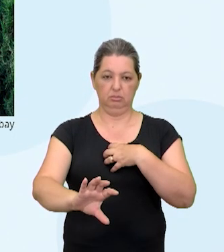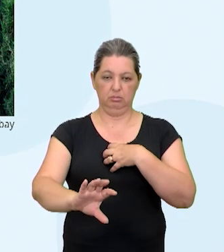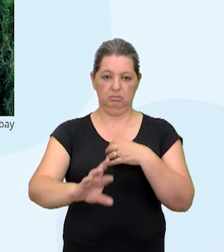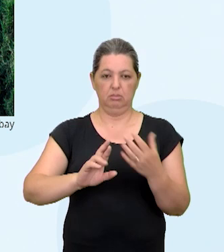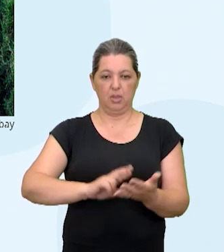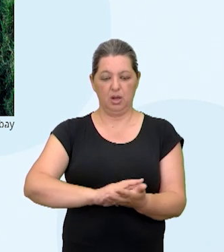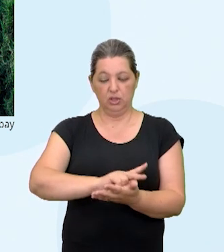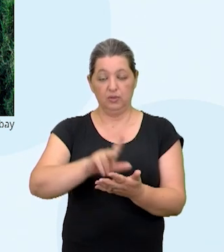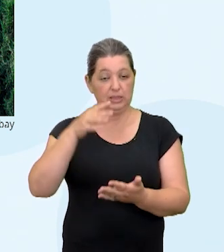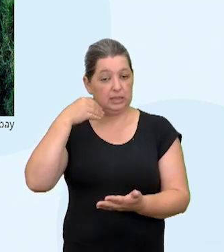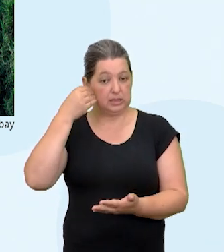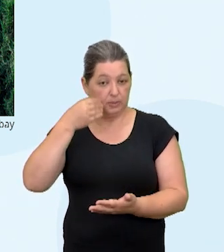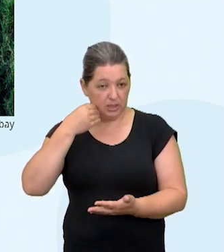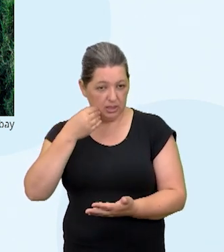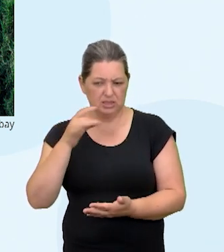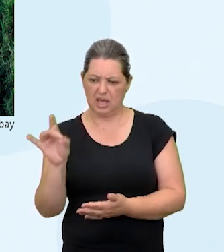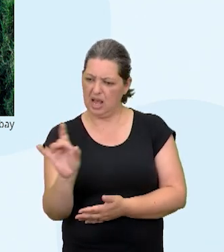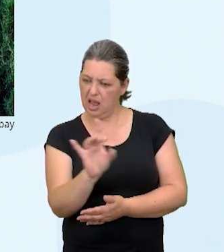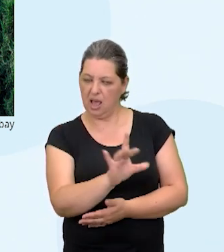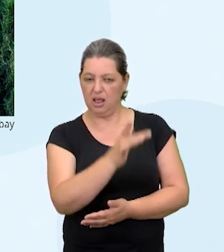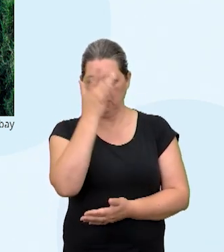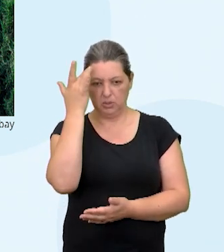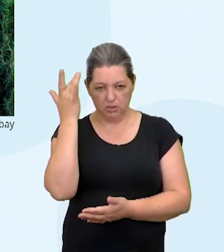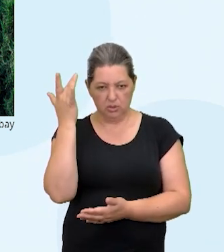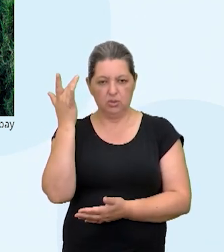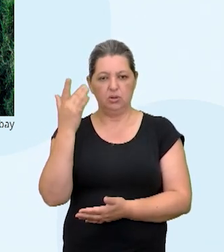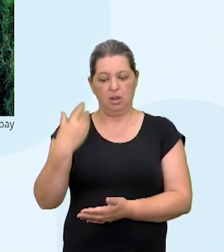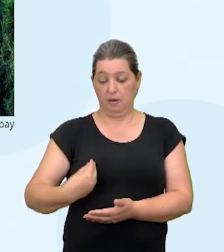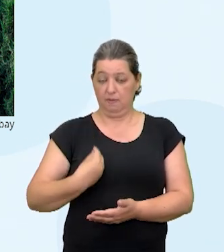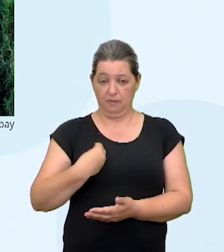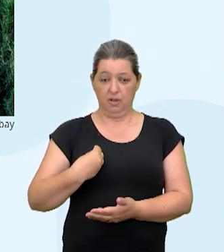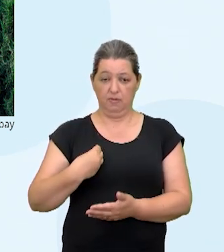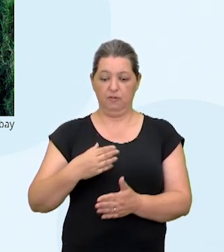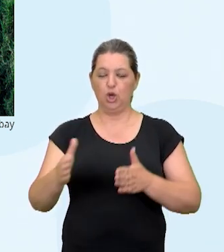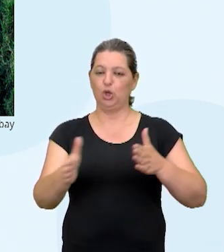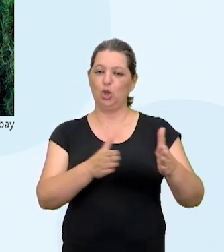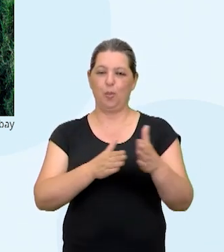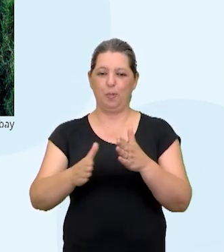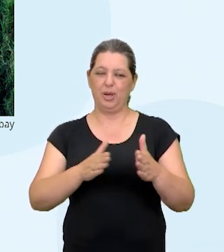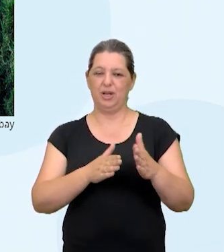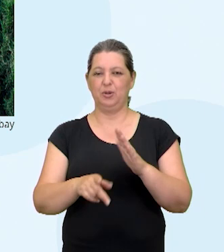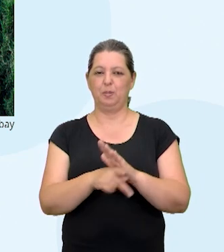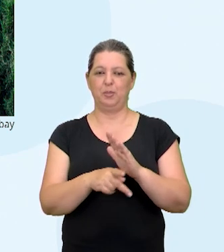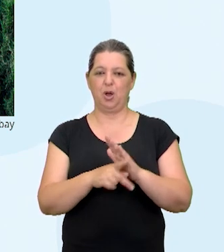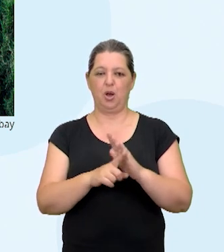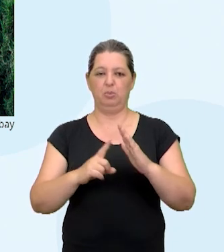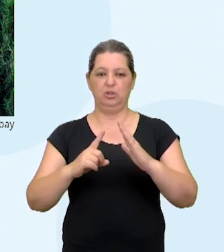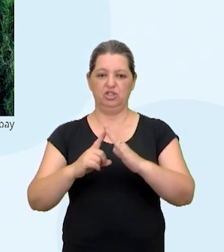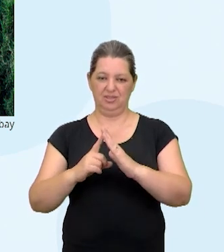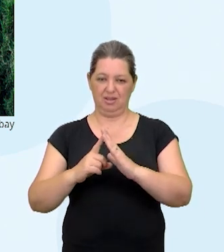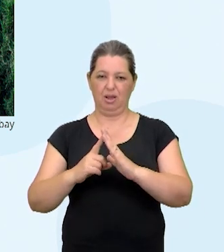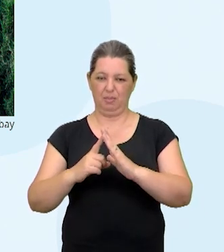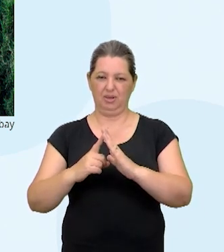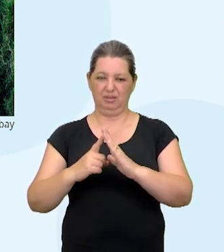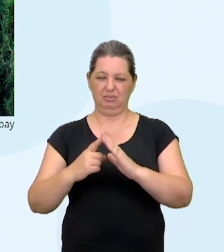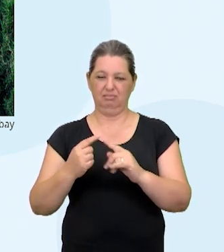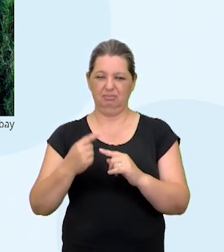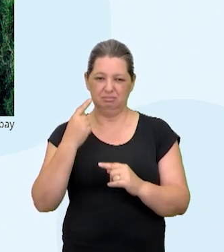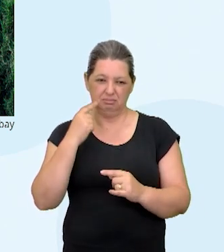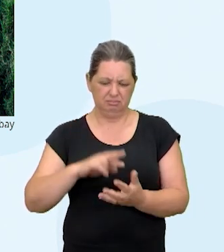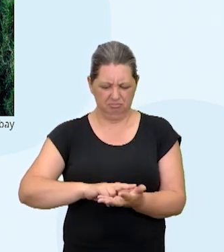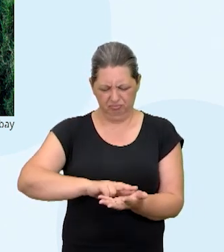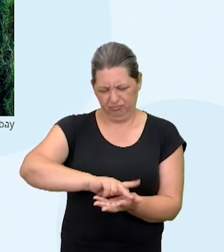diferentes experiências que cada um pode ter vivido durante o isolamento. Por quê? Esse isolamento representou coisas diferentes para